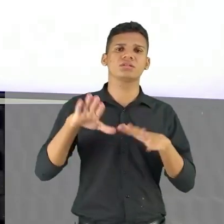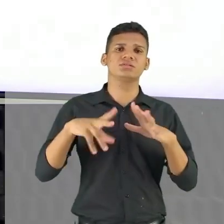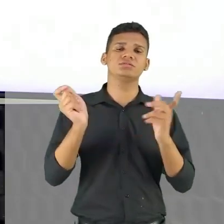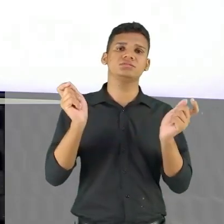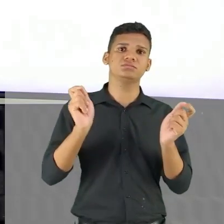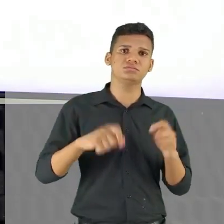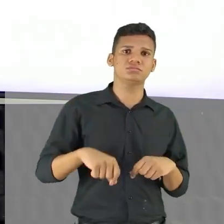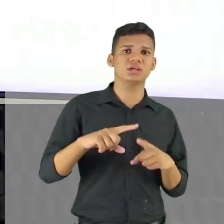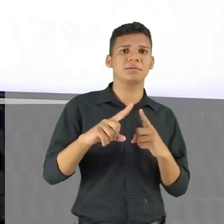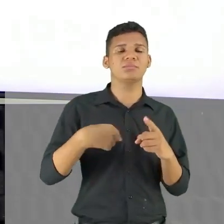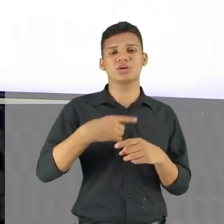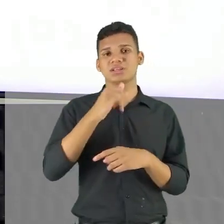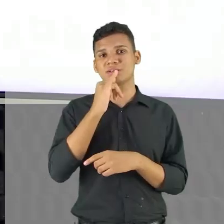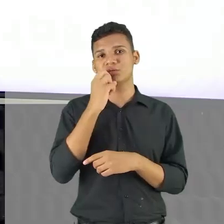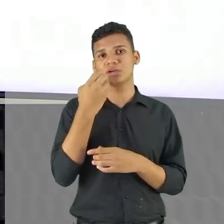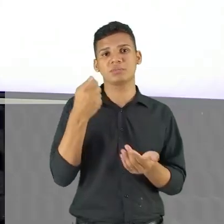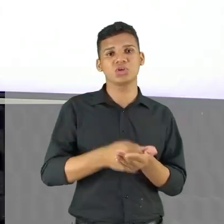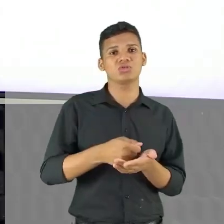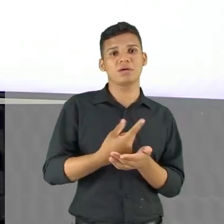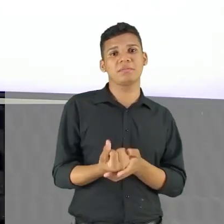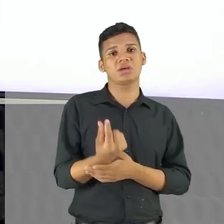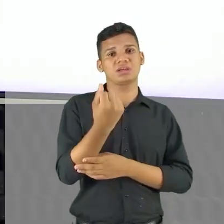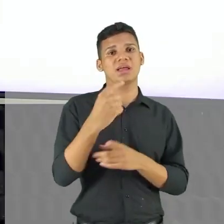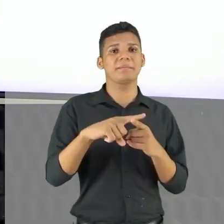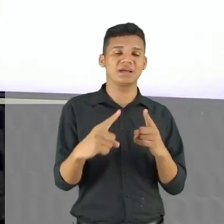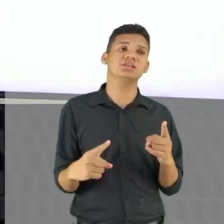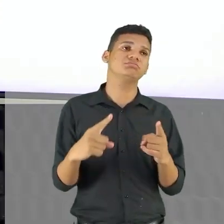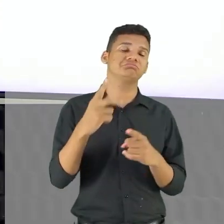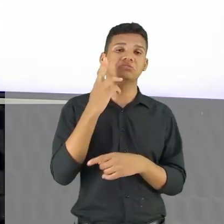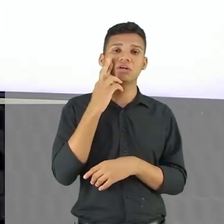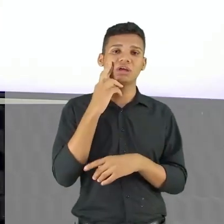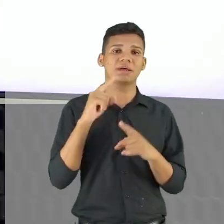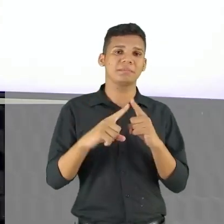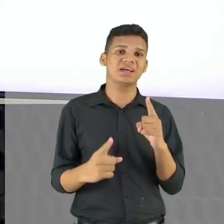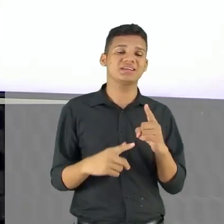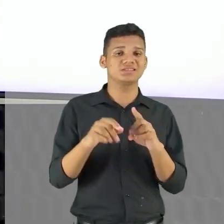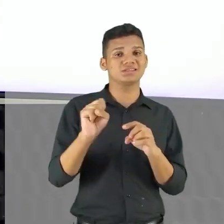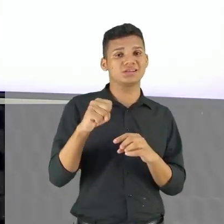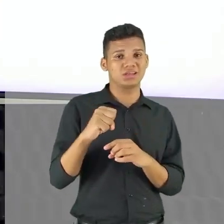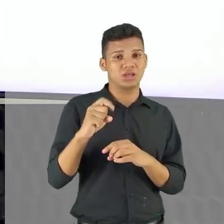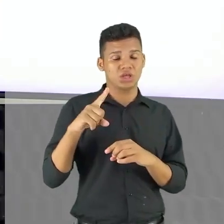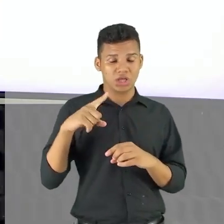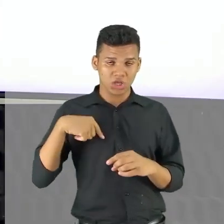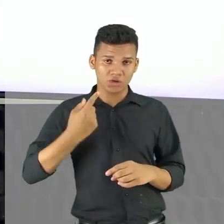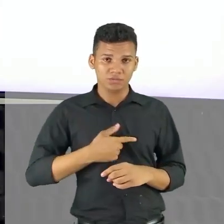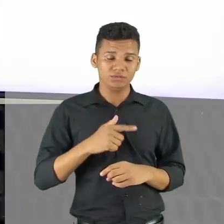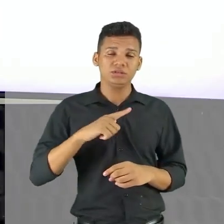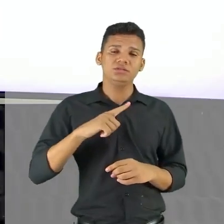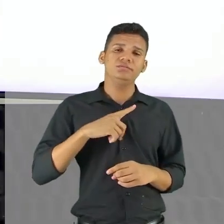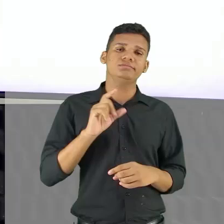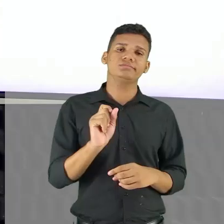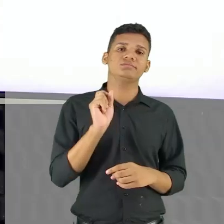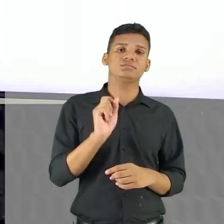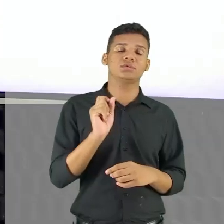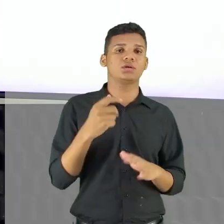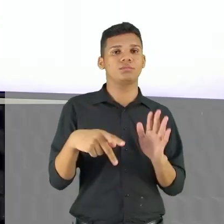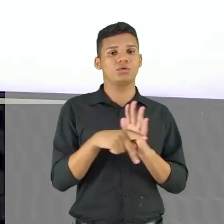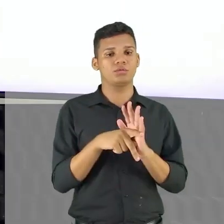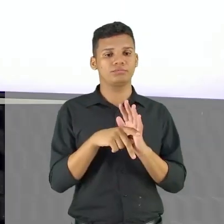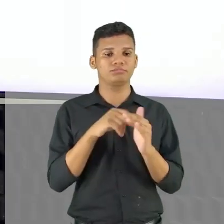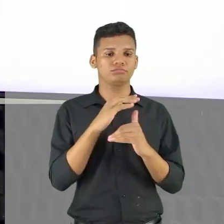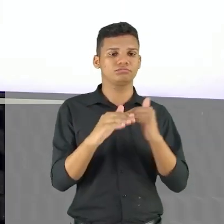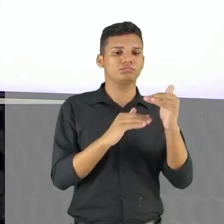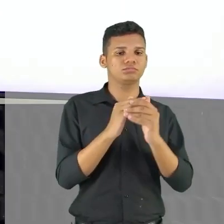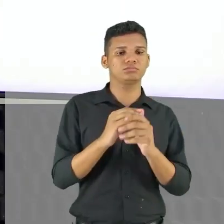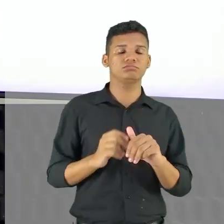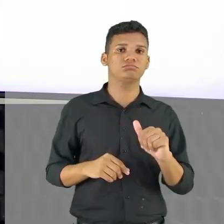terra quem compra pagando em dinheiro, automaticamente ela vai trazer para a gente a acentuação do processo